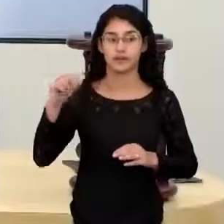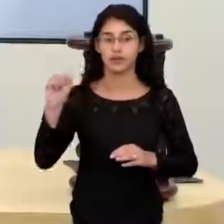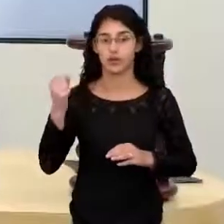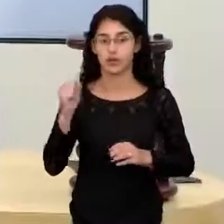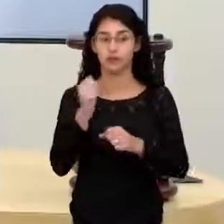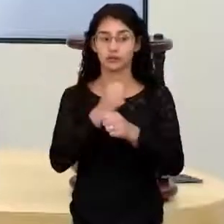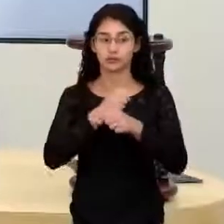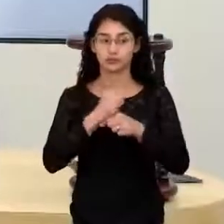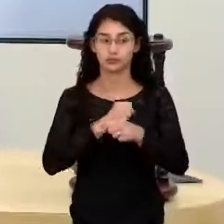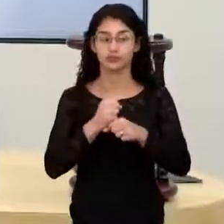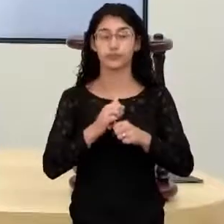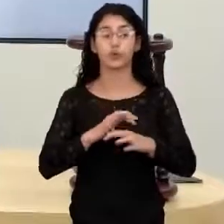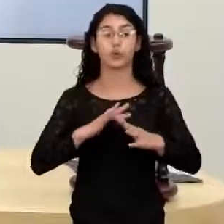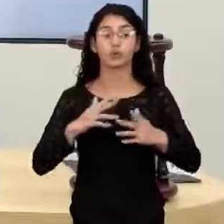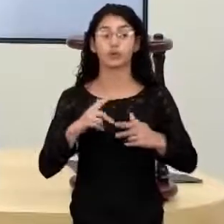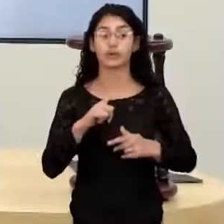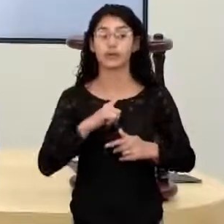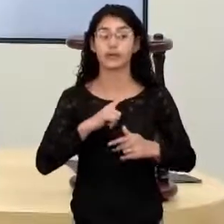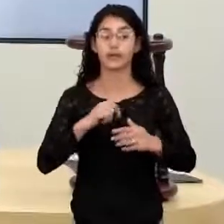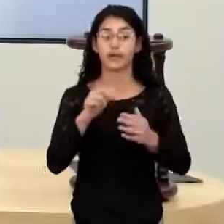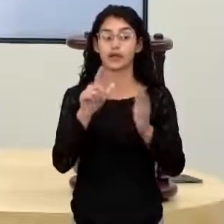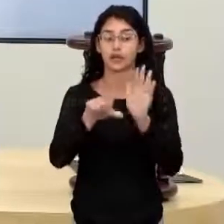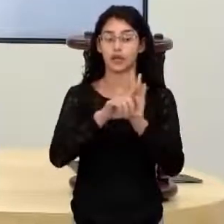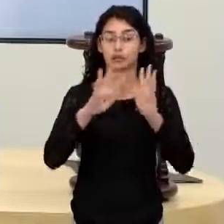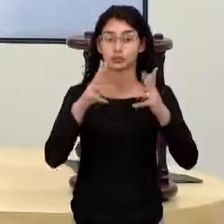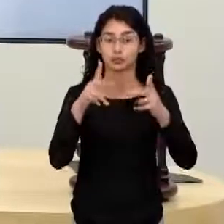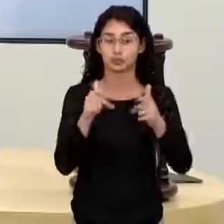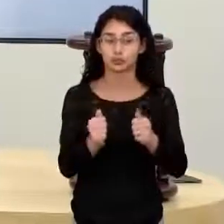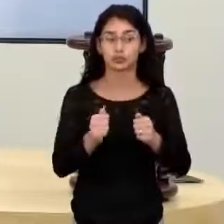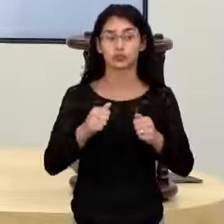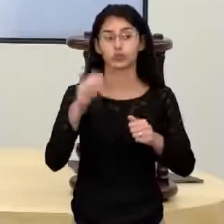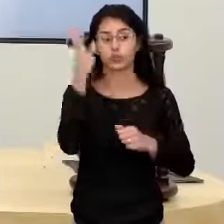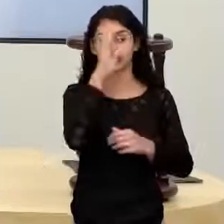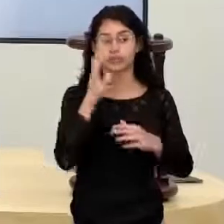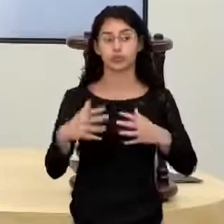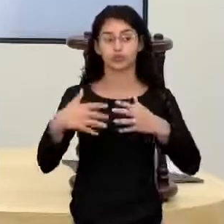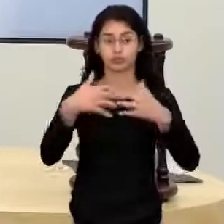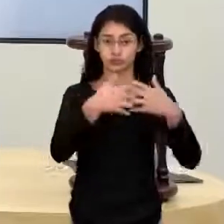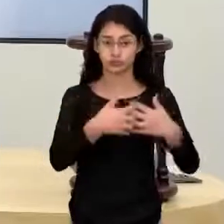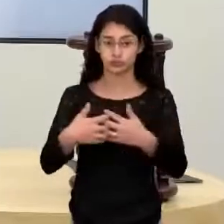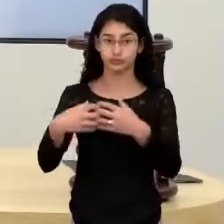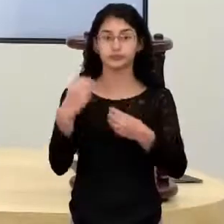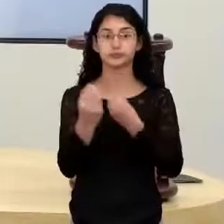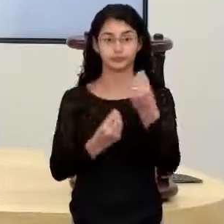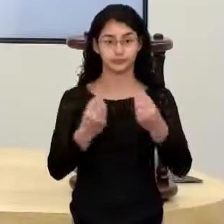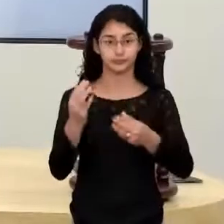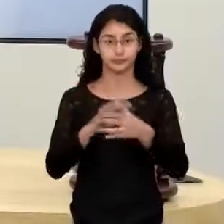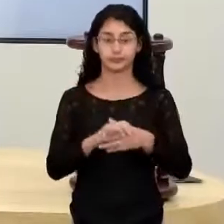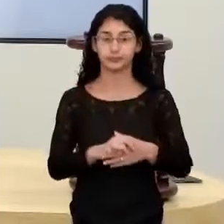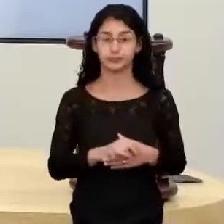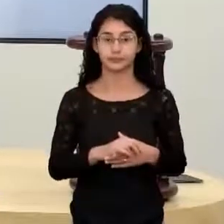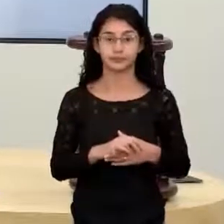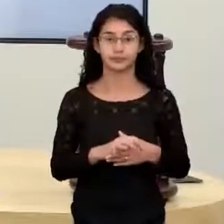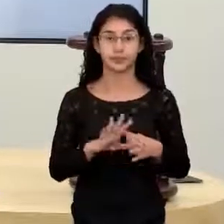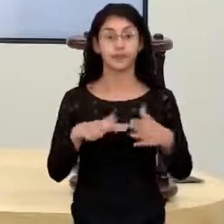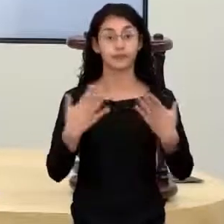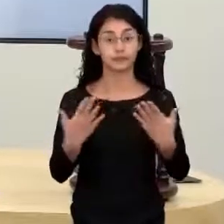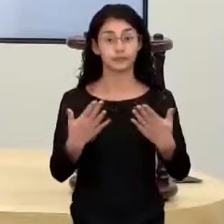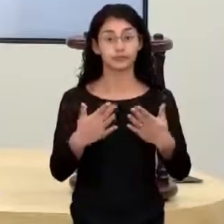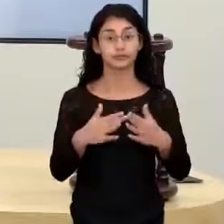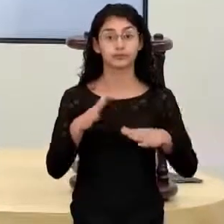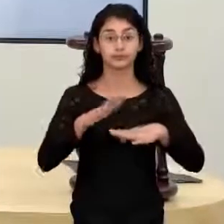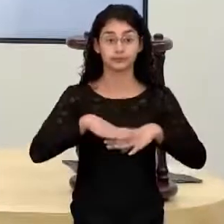estão todas as leis, como funciona o Brasil. As leis mais importantes estão na Constituição. Então, uma das funções